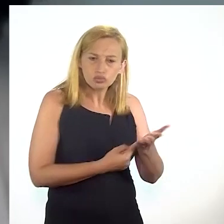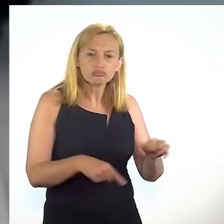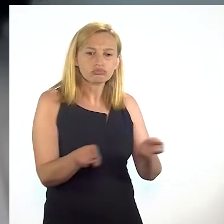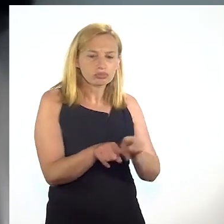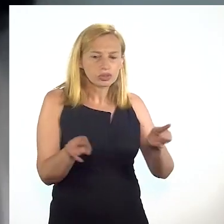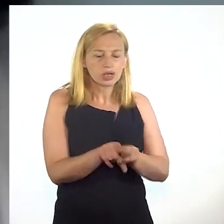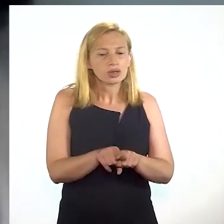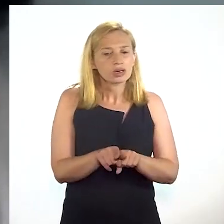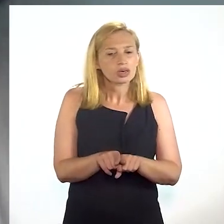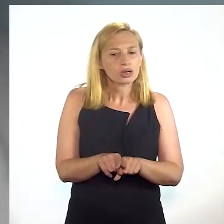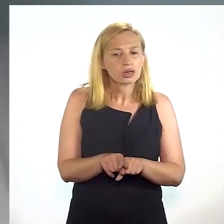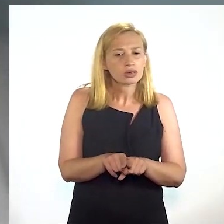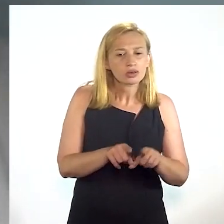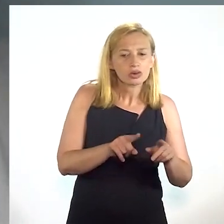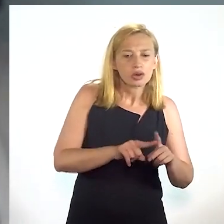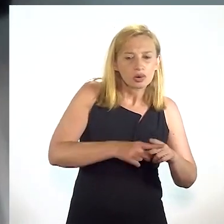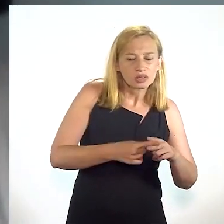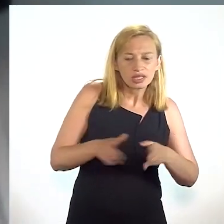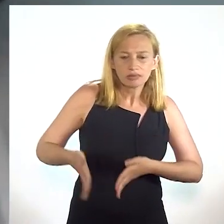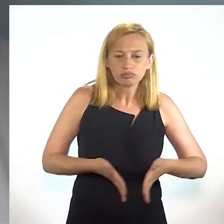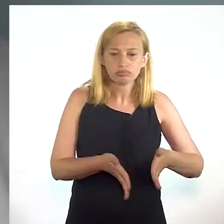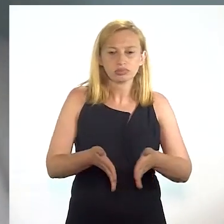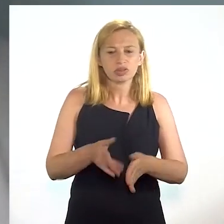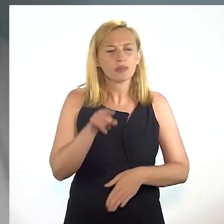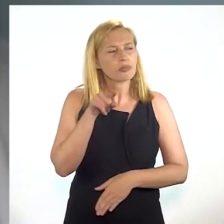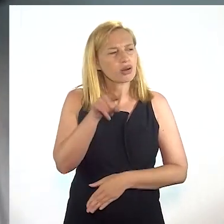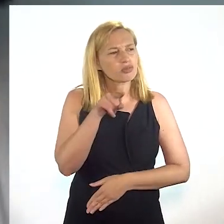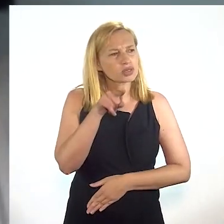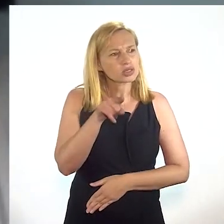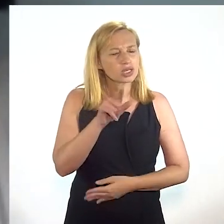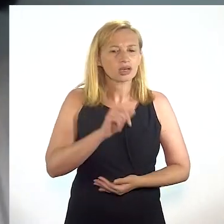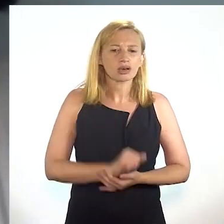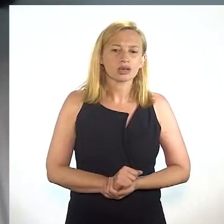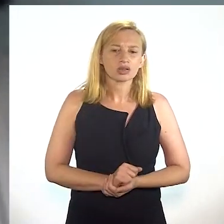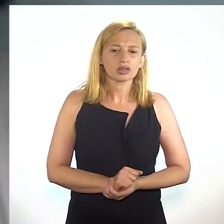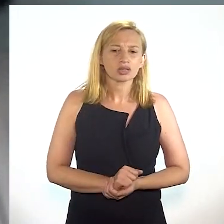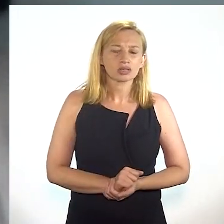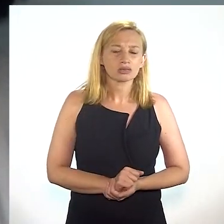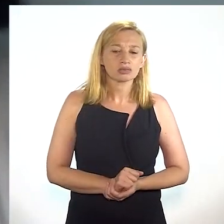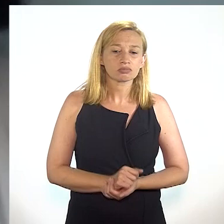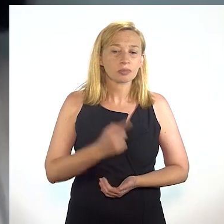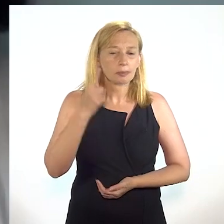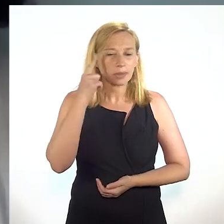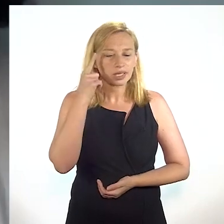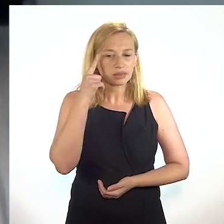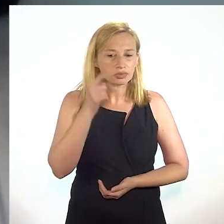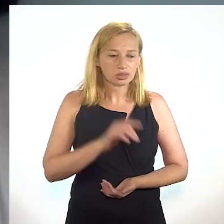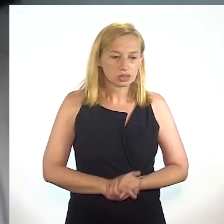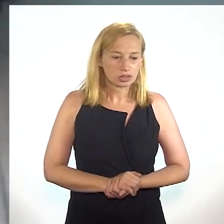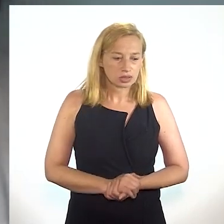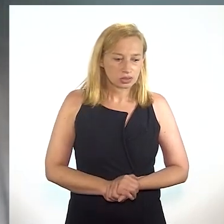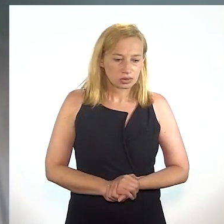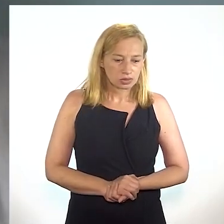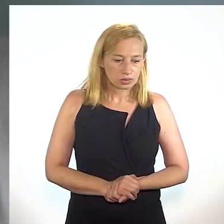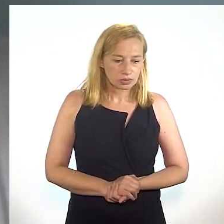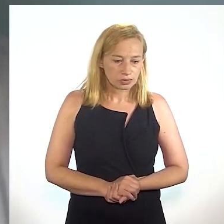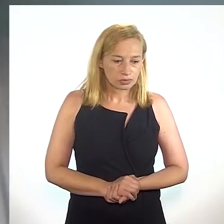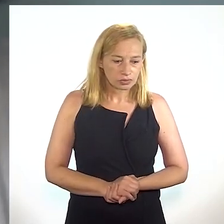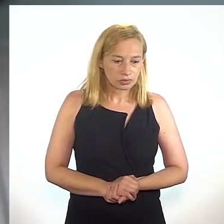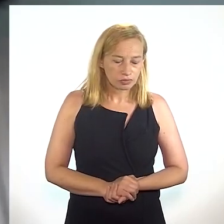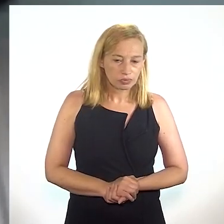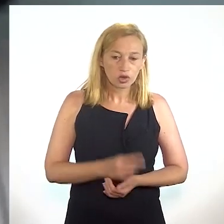troca e do quanto ela ajudou também a ajustar caminhos. Para você, né, em